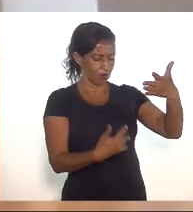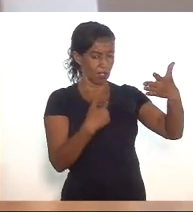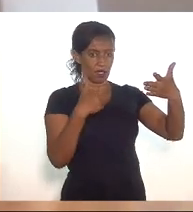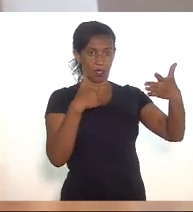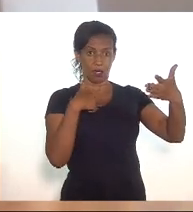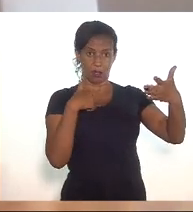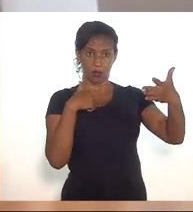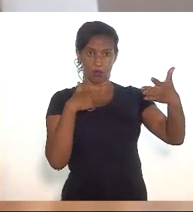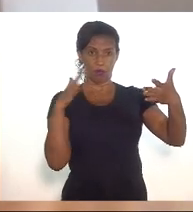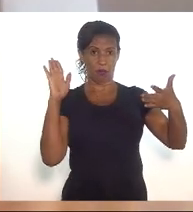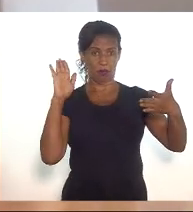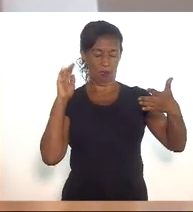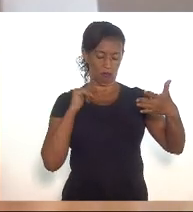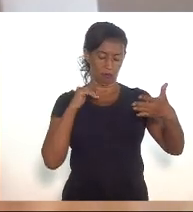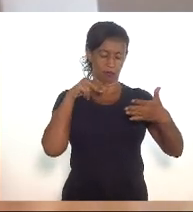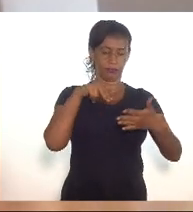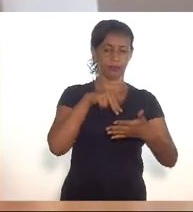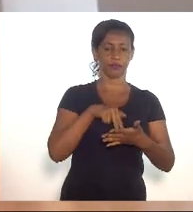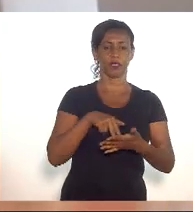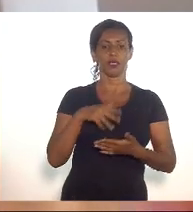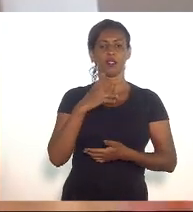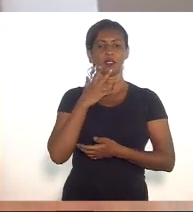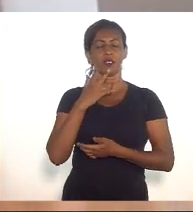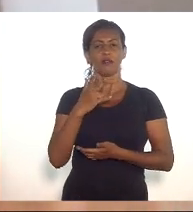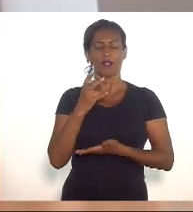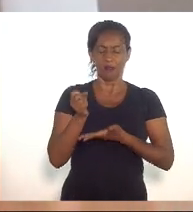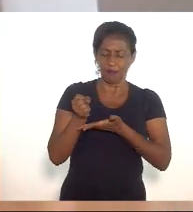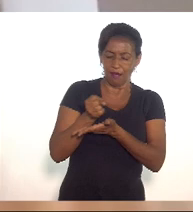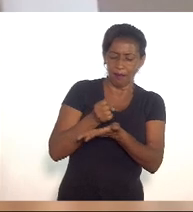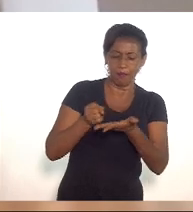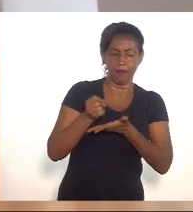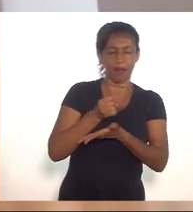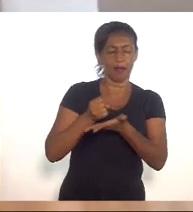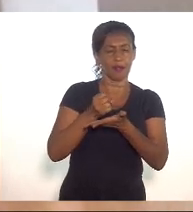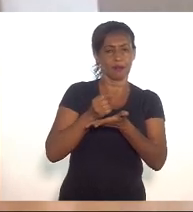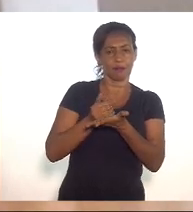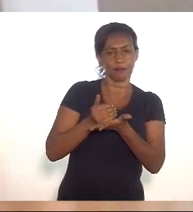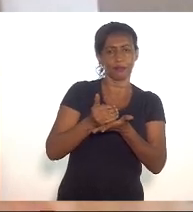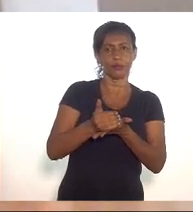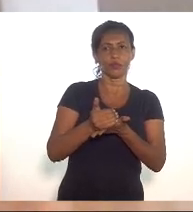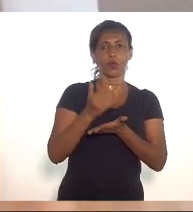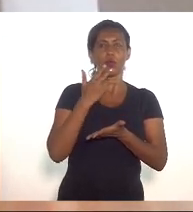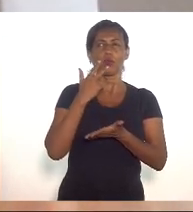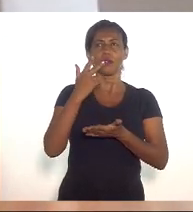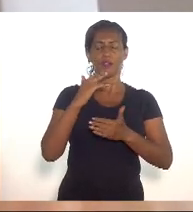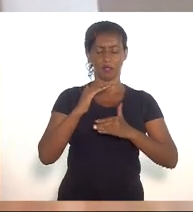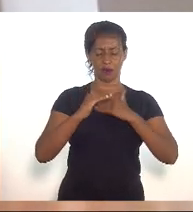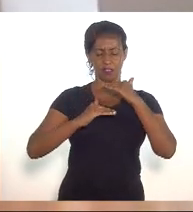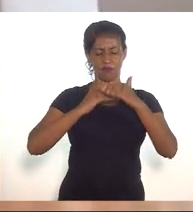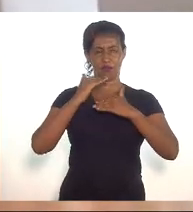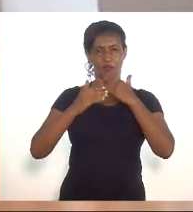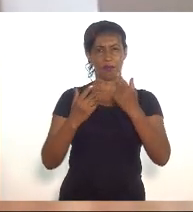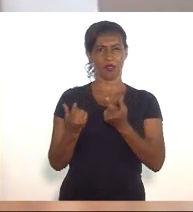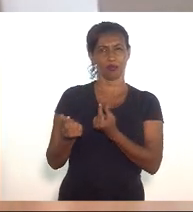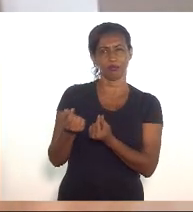convocação e dizer que a base de todos eles, quando se fala em desenvolvimento econômico,